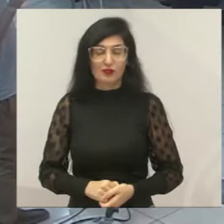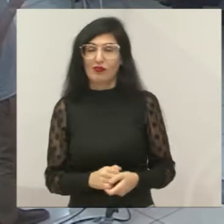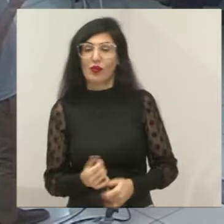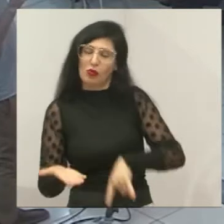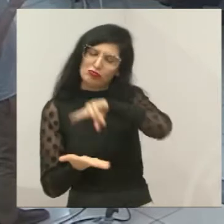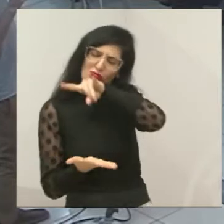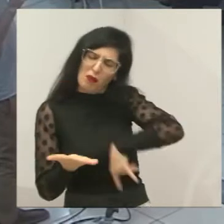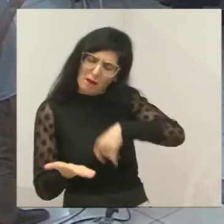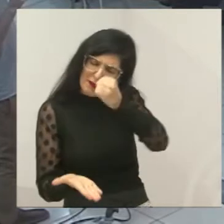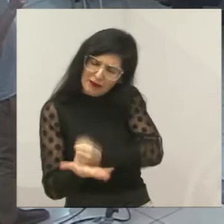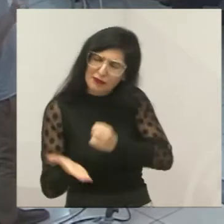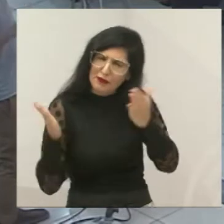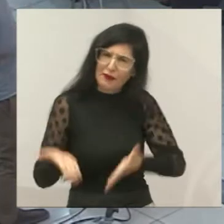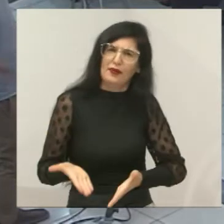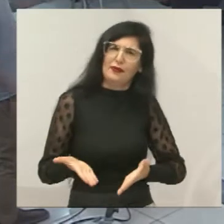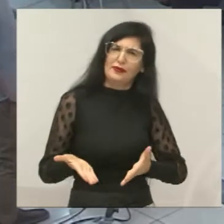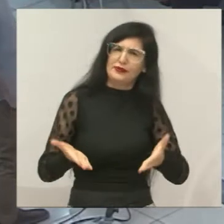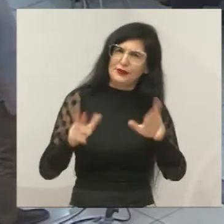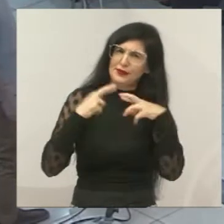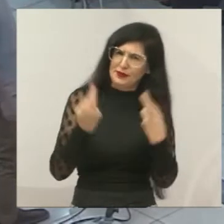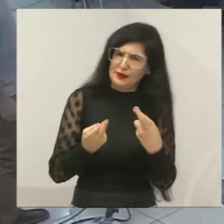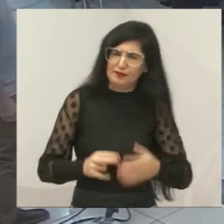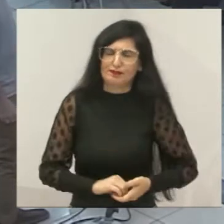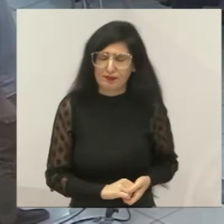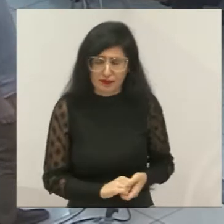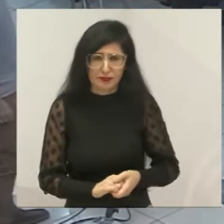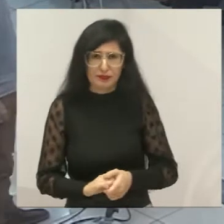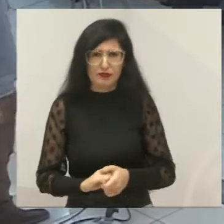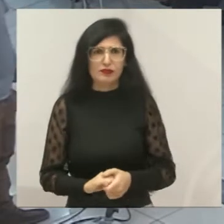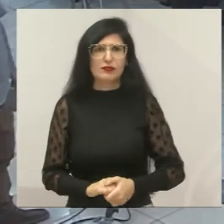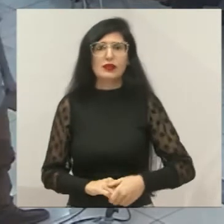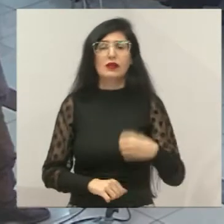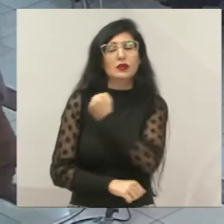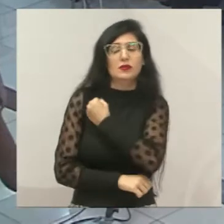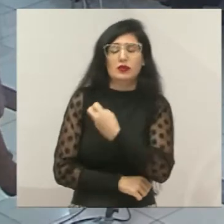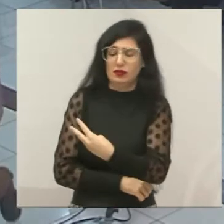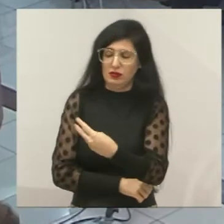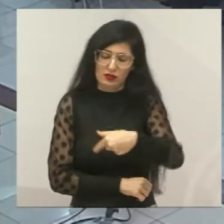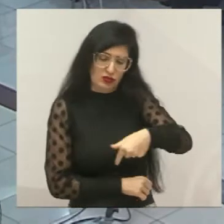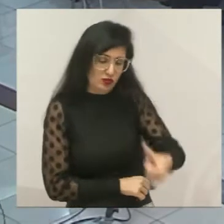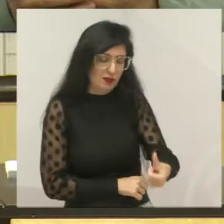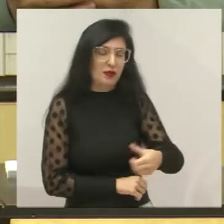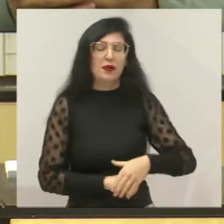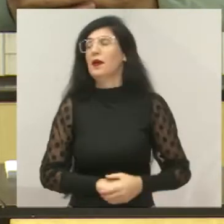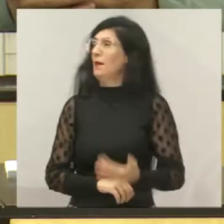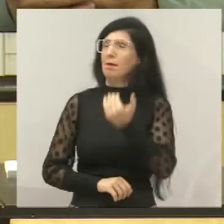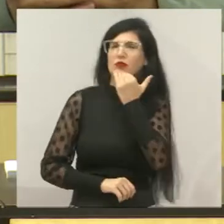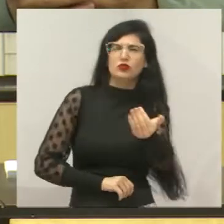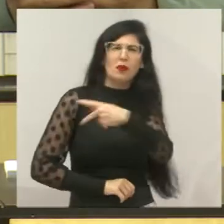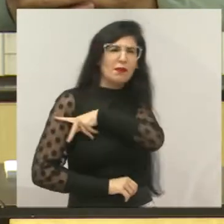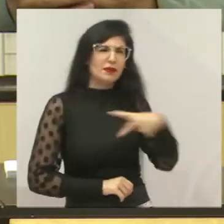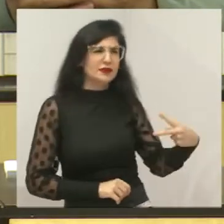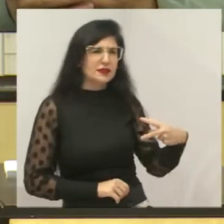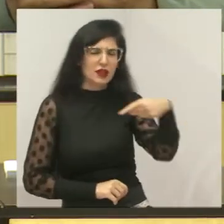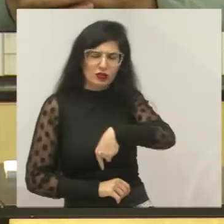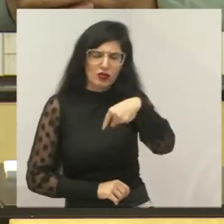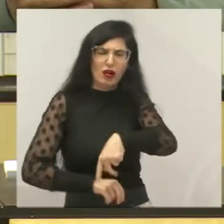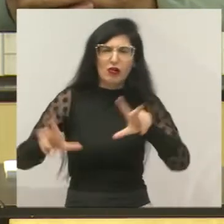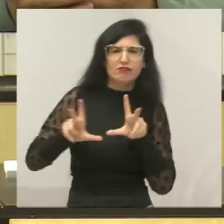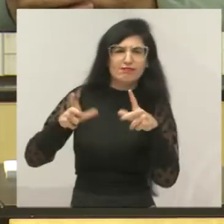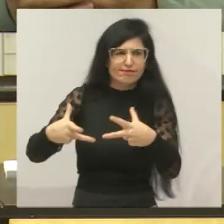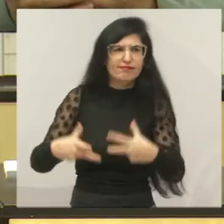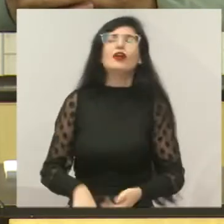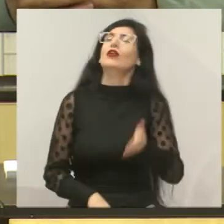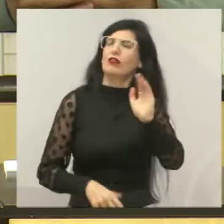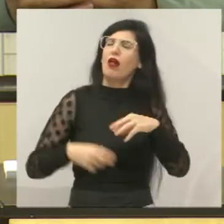requerimentos protocolados para esta sessão. Requerimento 376. Requeremos ao excelentíssimo senhor presidente desta Casa, ouvido e